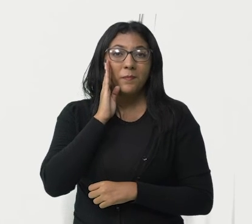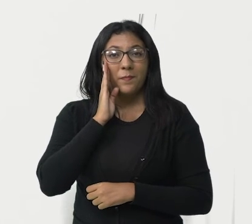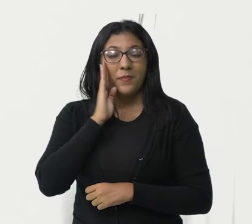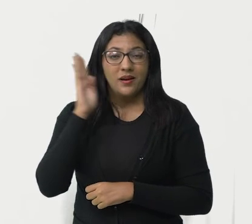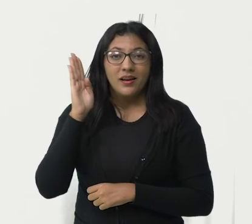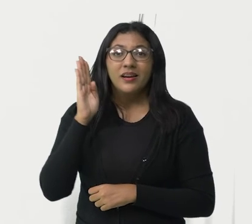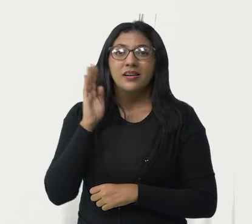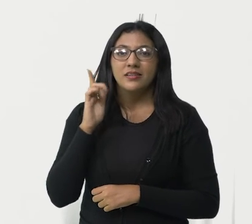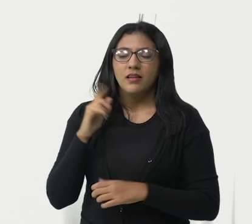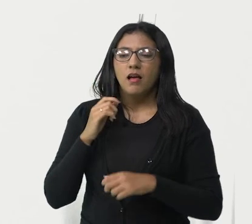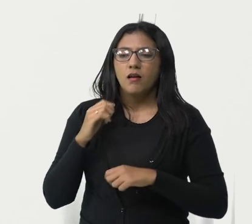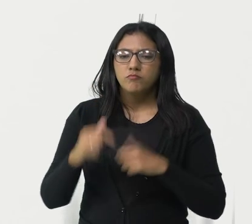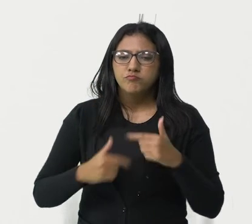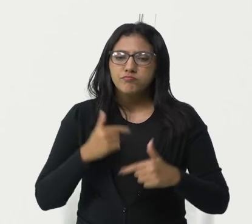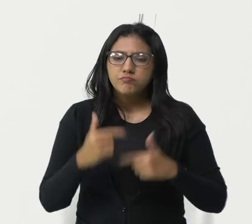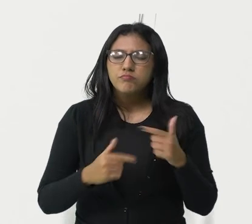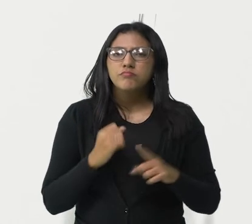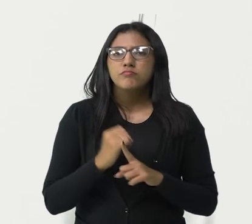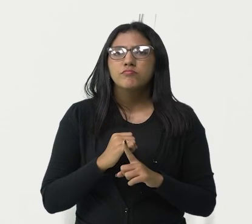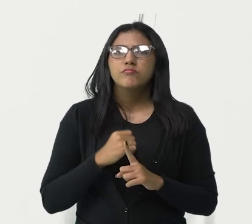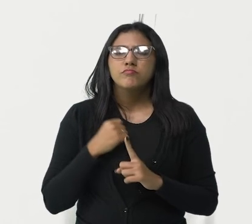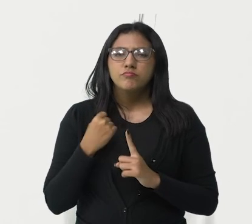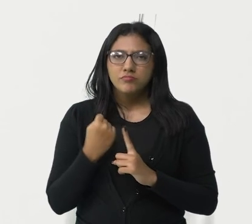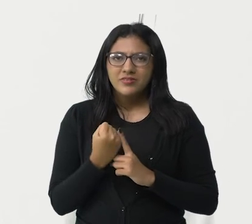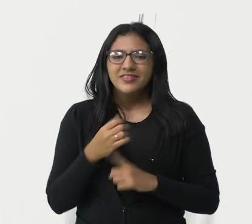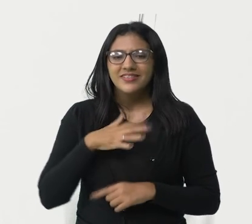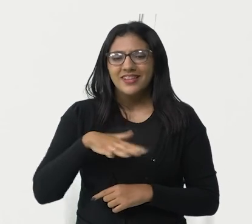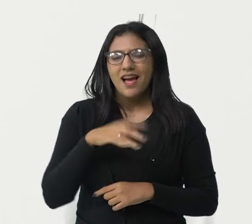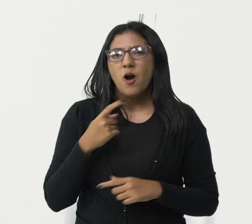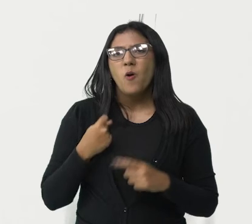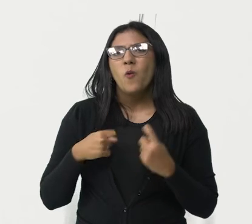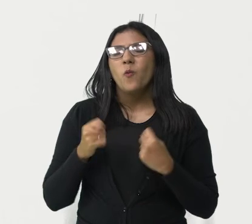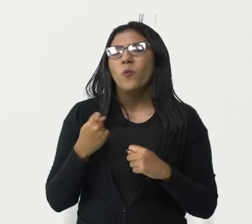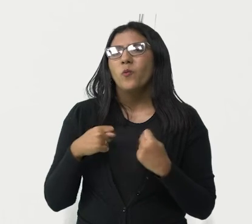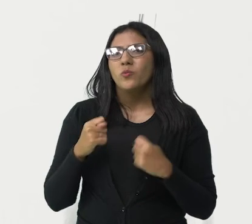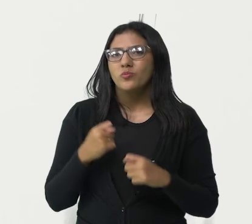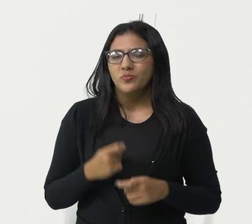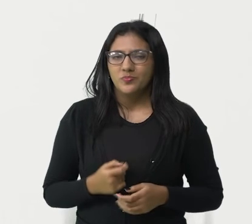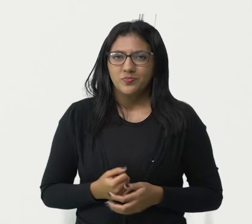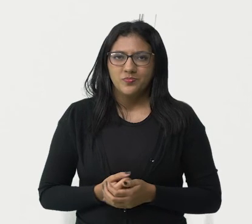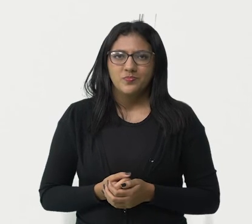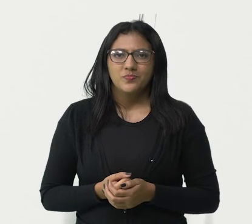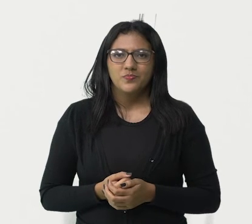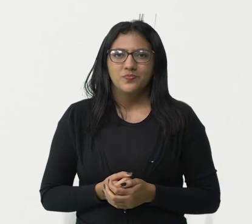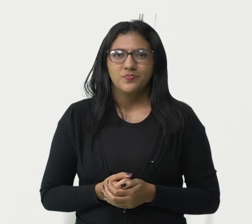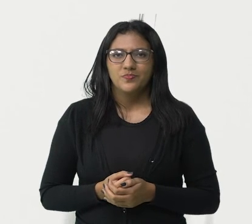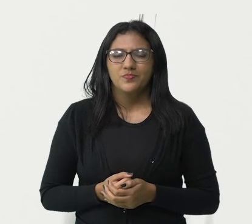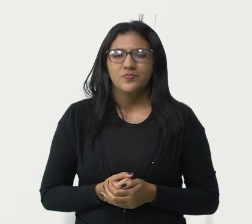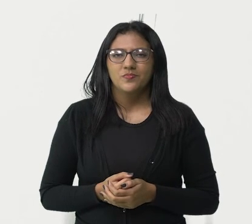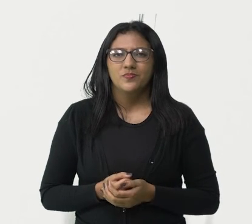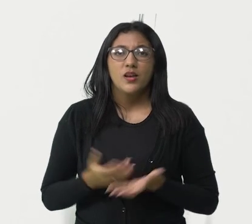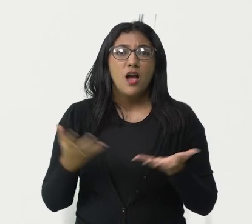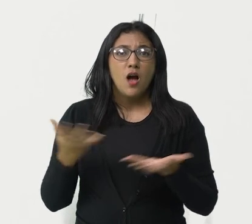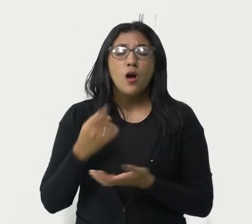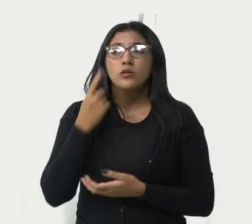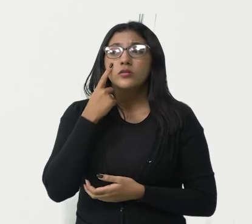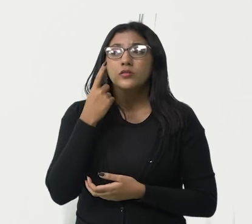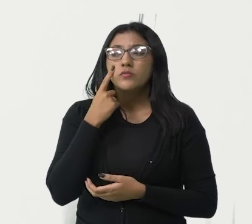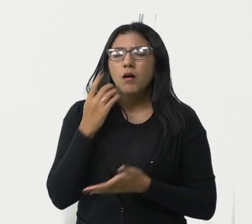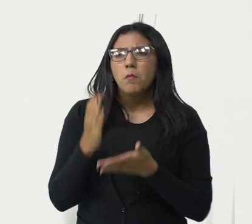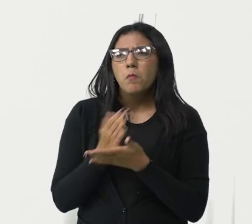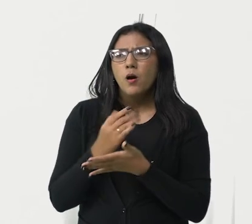essas atividades econômicas, né? Agora, a gente vai verificar algumas